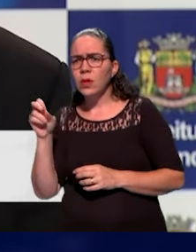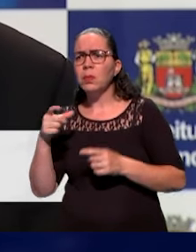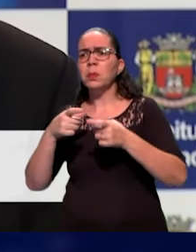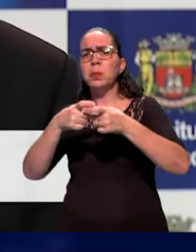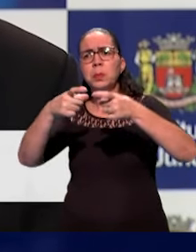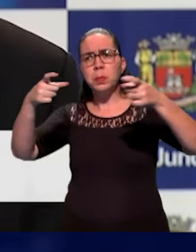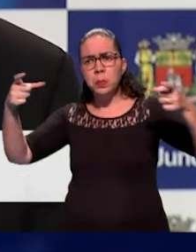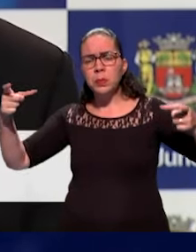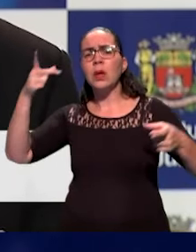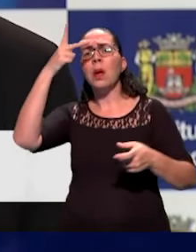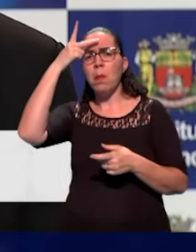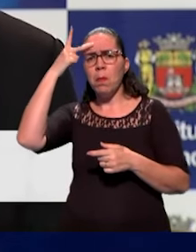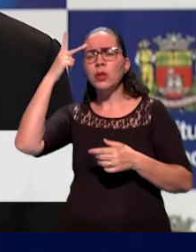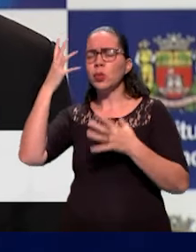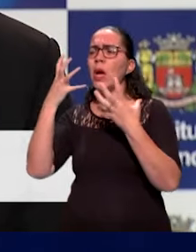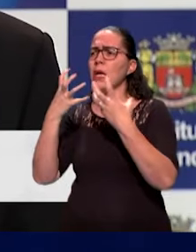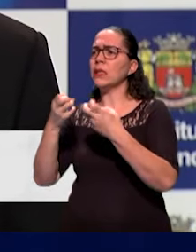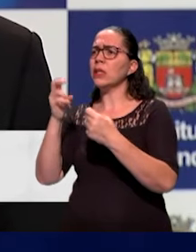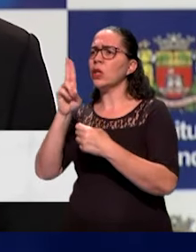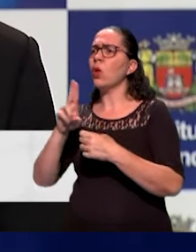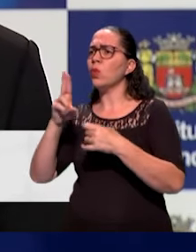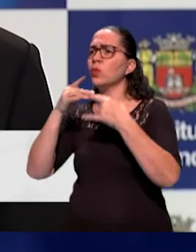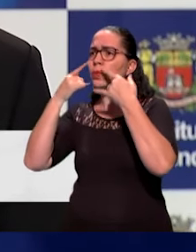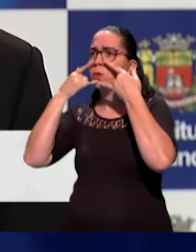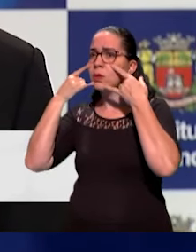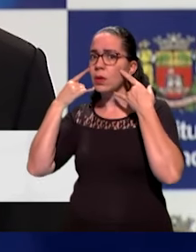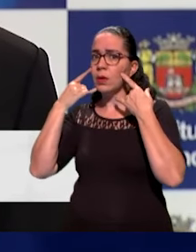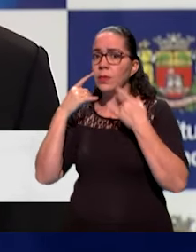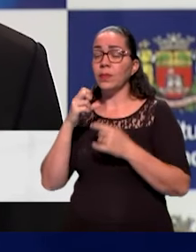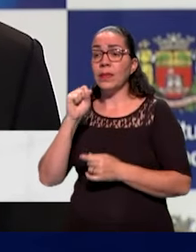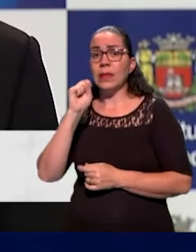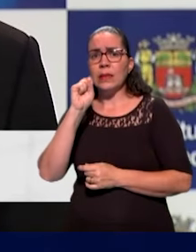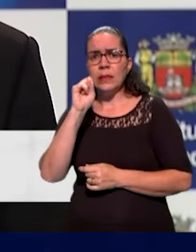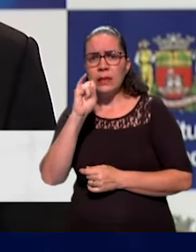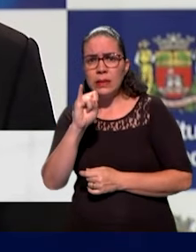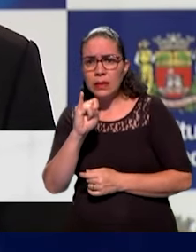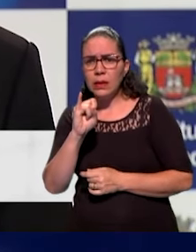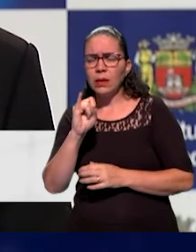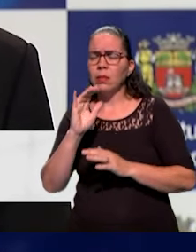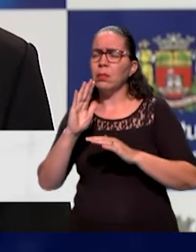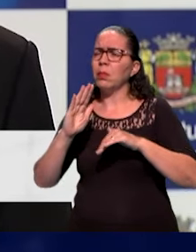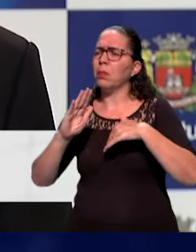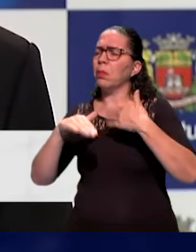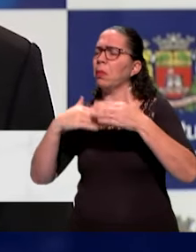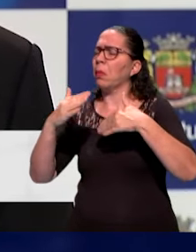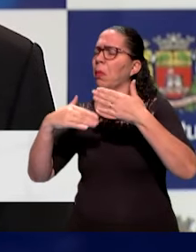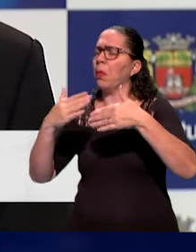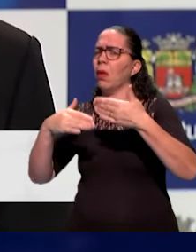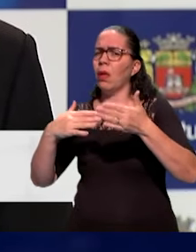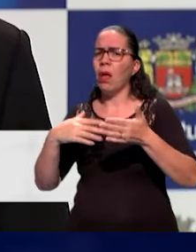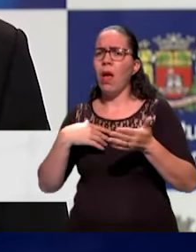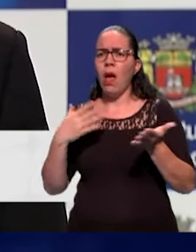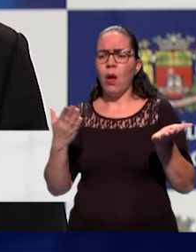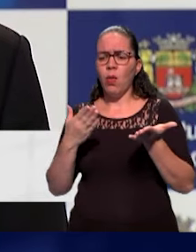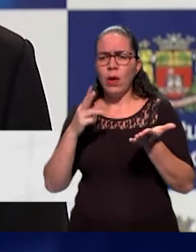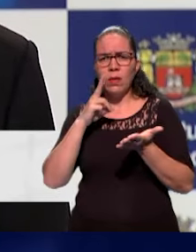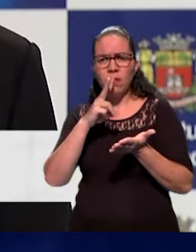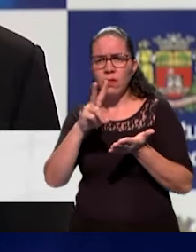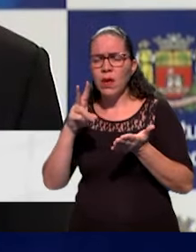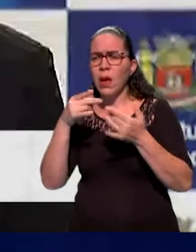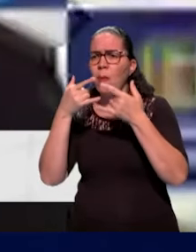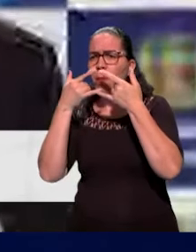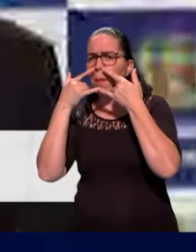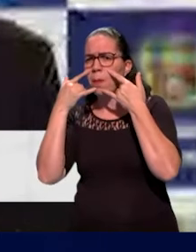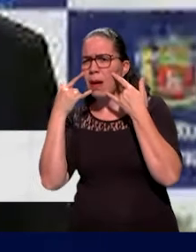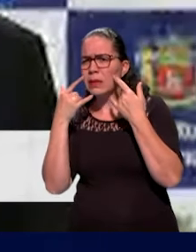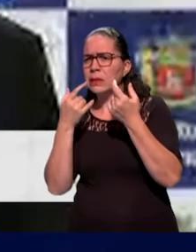a população tem respeitado. Se houver necessidade, até mesmo porque se identifica hoje que o uso da